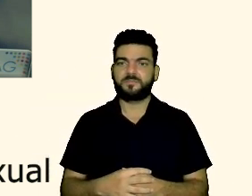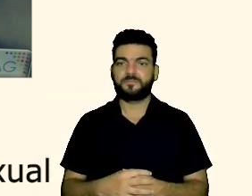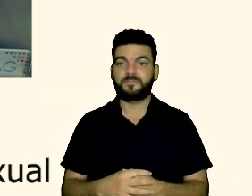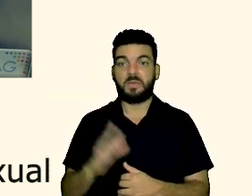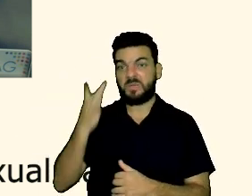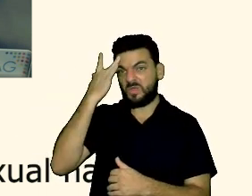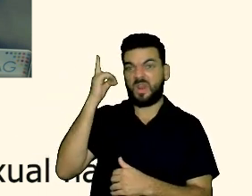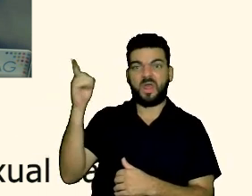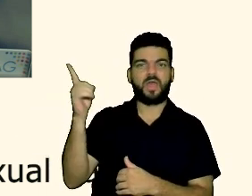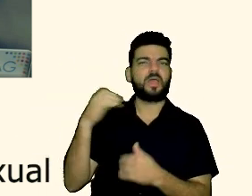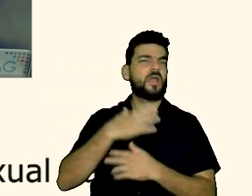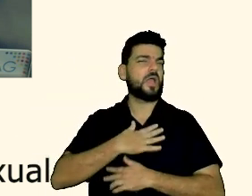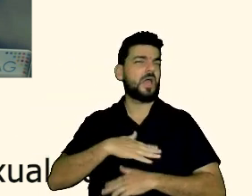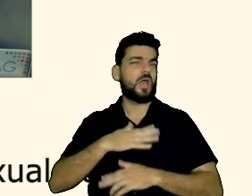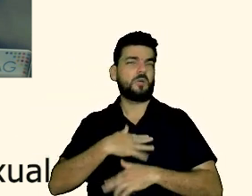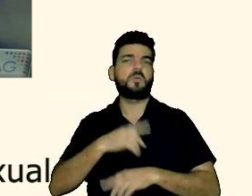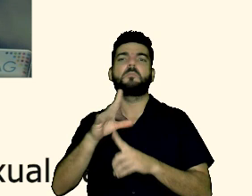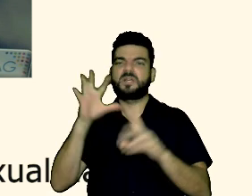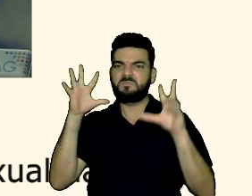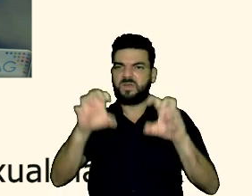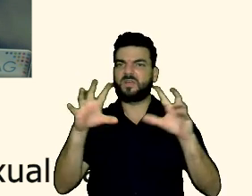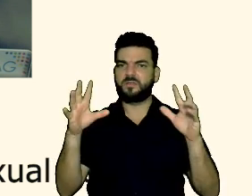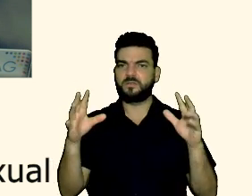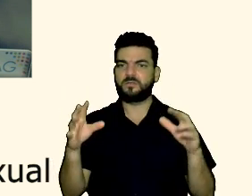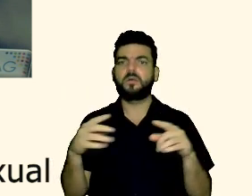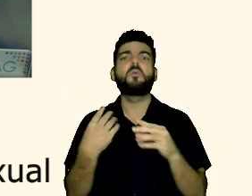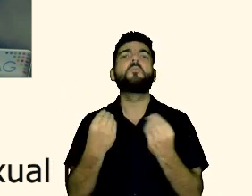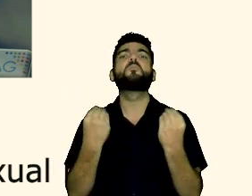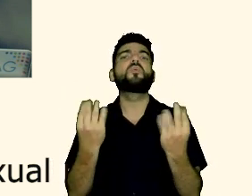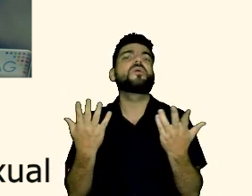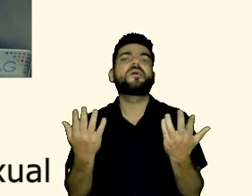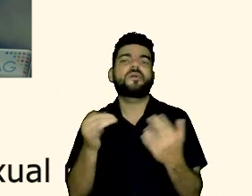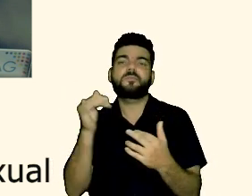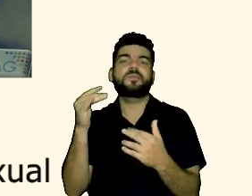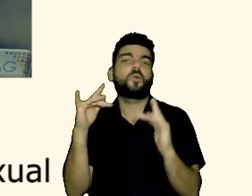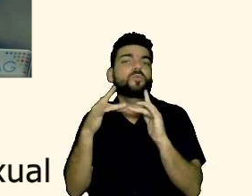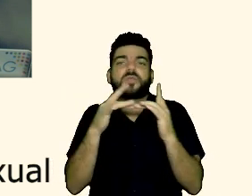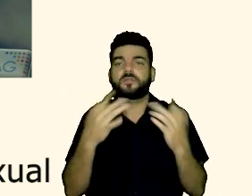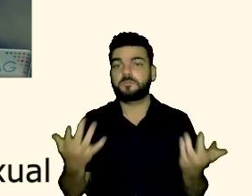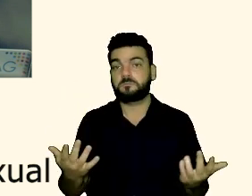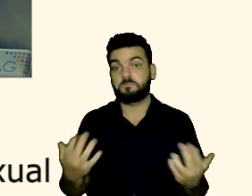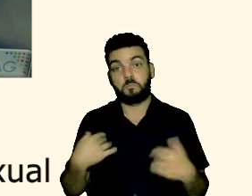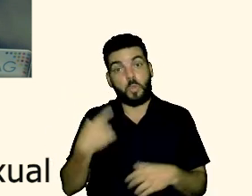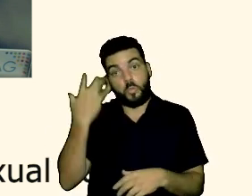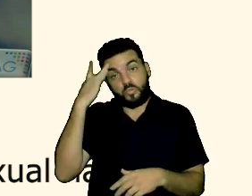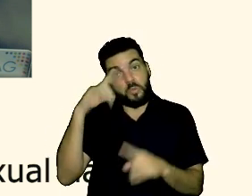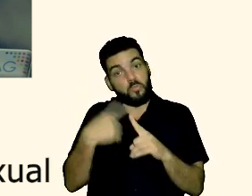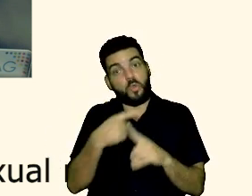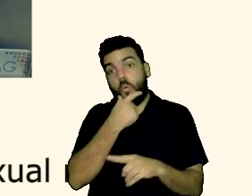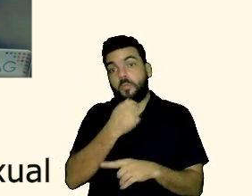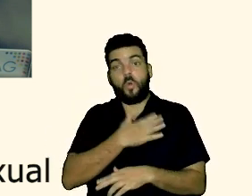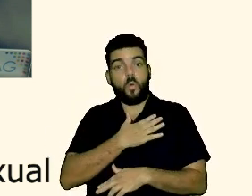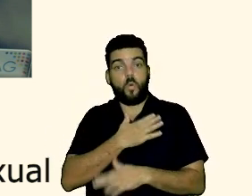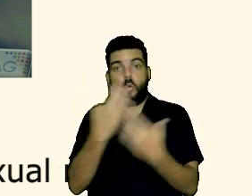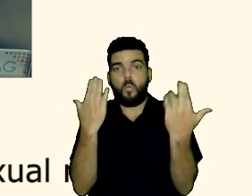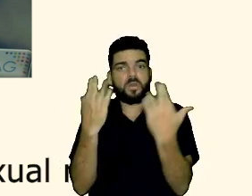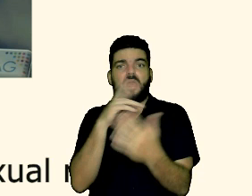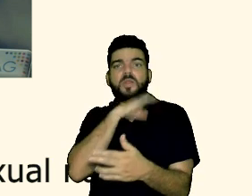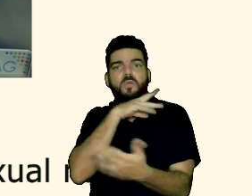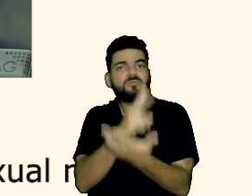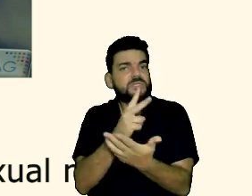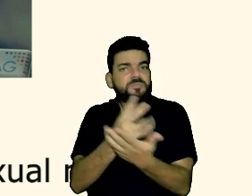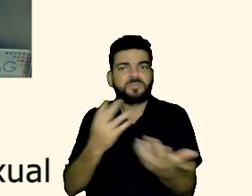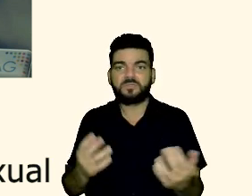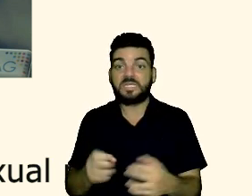essa associação. E quando, sempre que havia uma visita externa, ele tinha essa postura. Parte